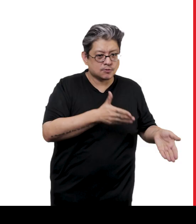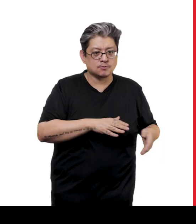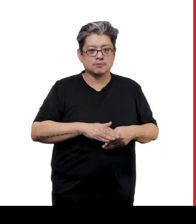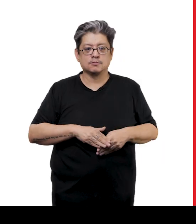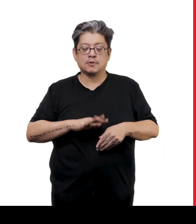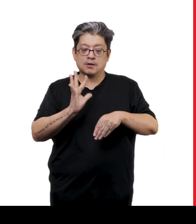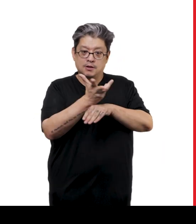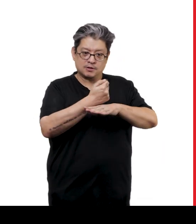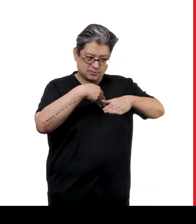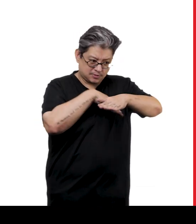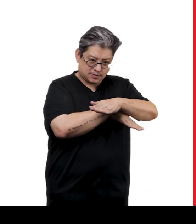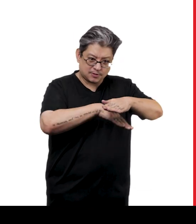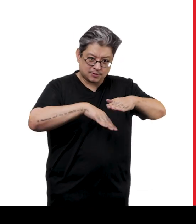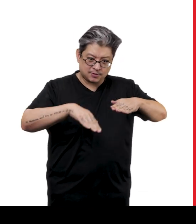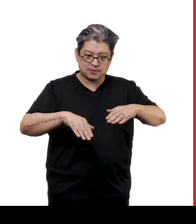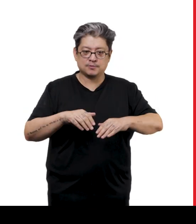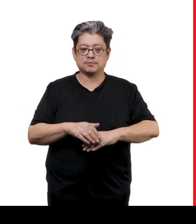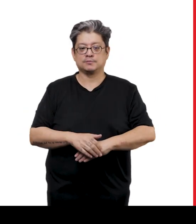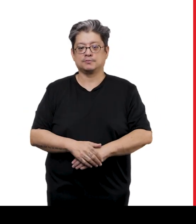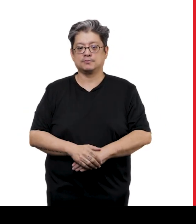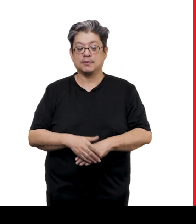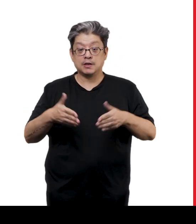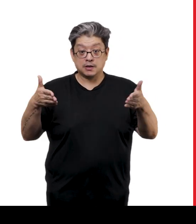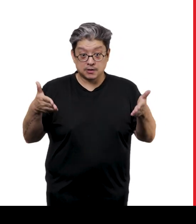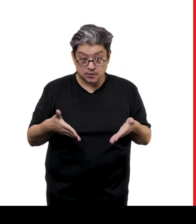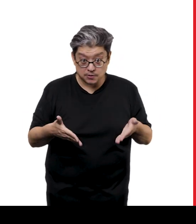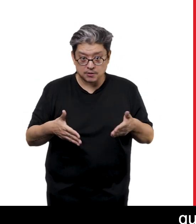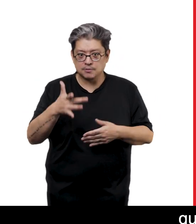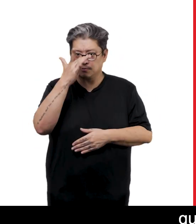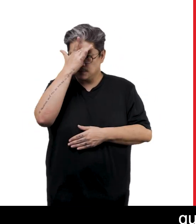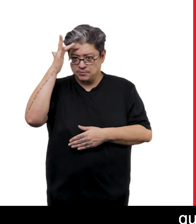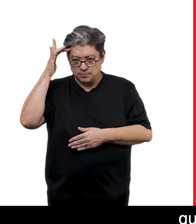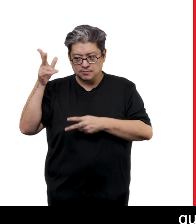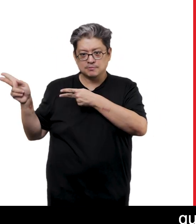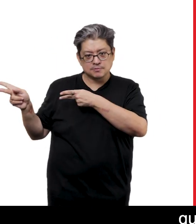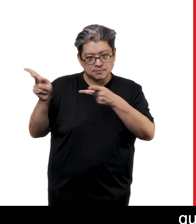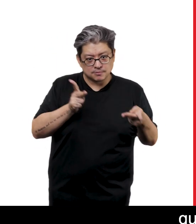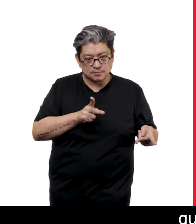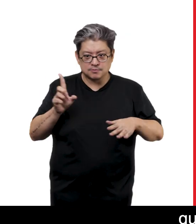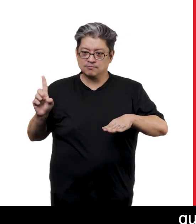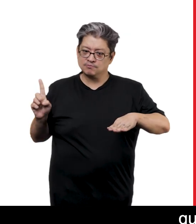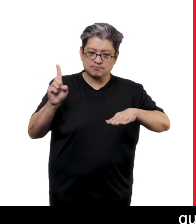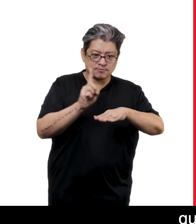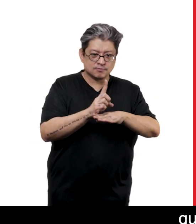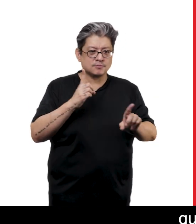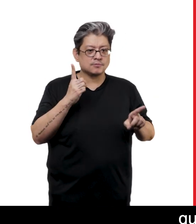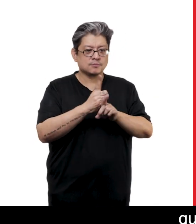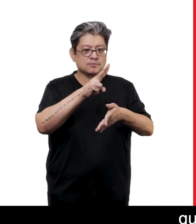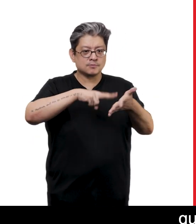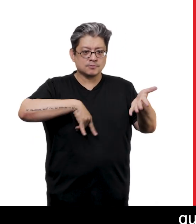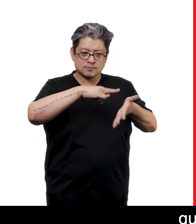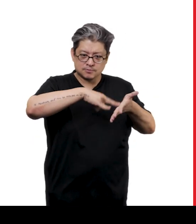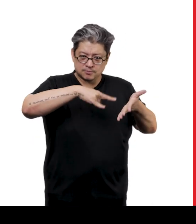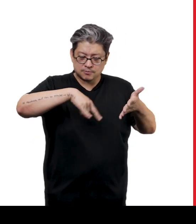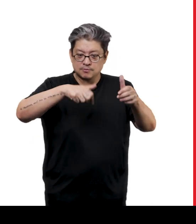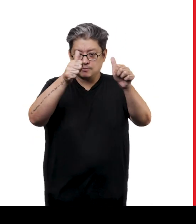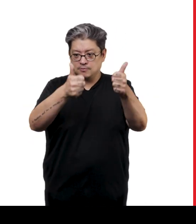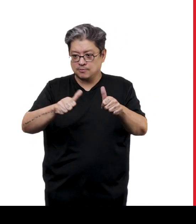Neste núcleo, o visitante se depara com documentos e imagens que evocam esse momento inicial da história do